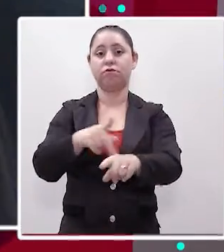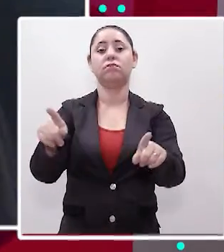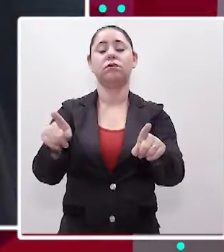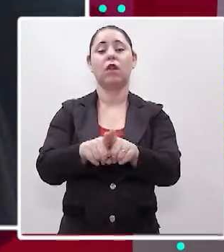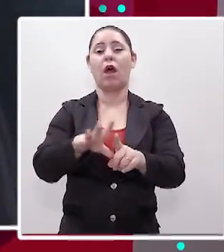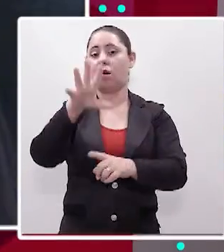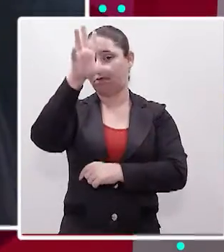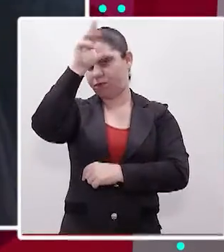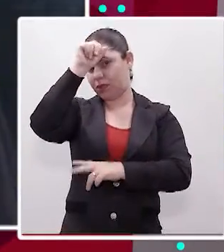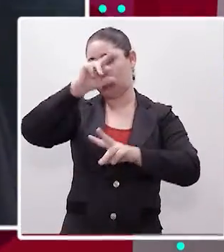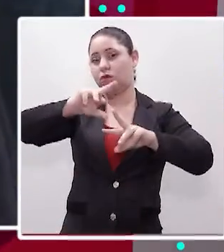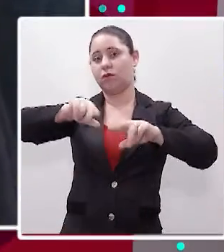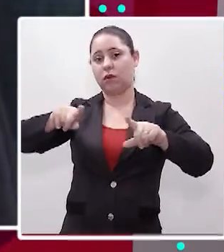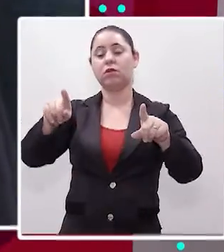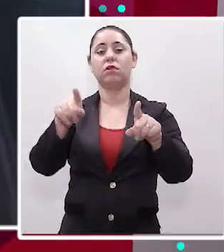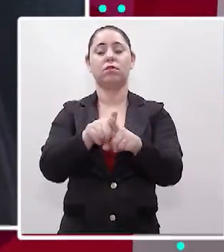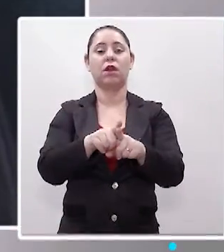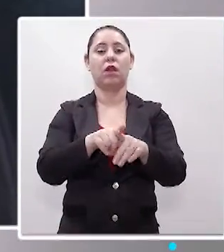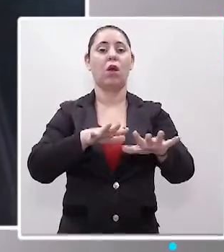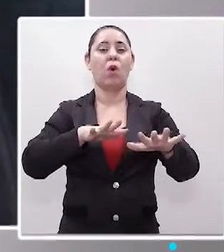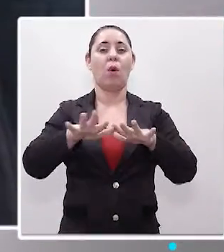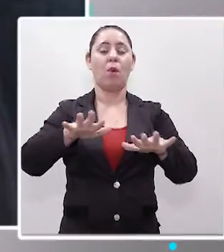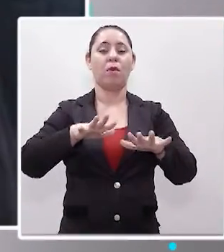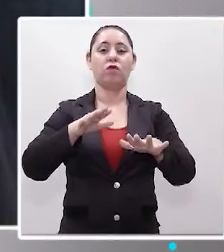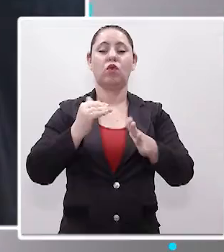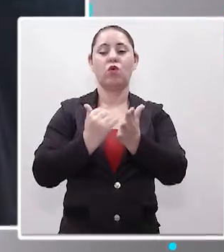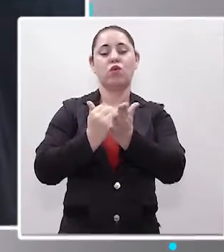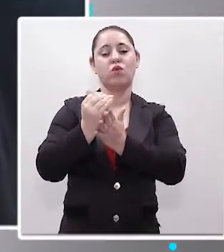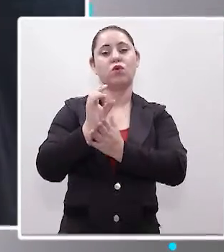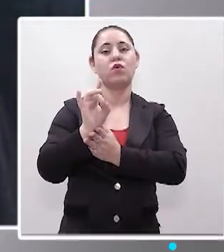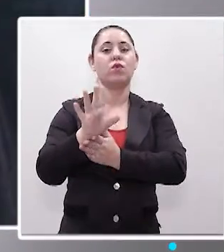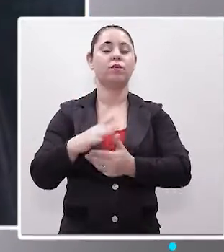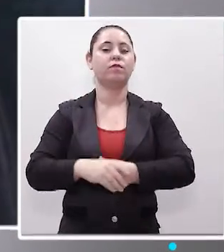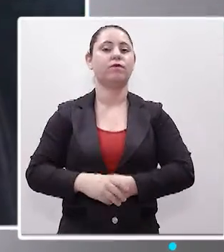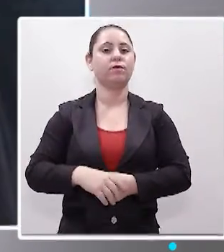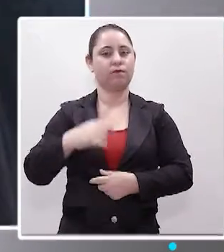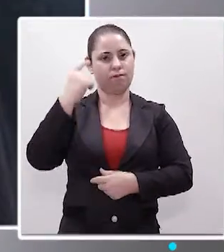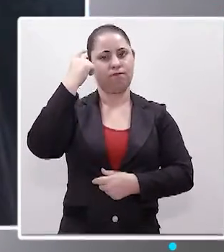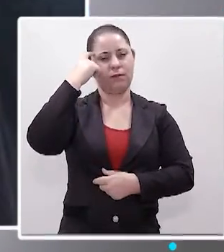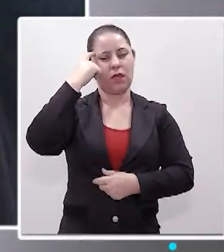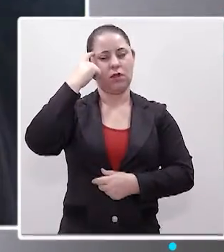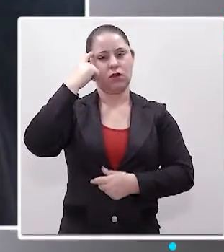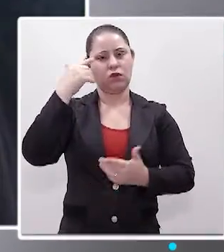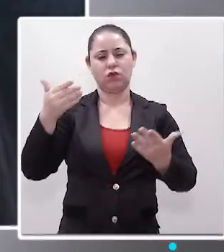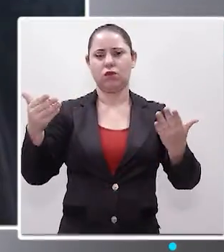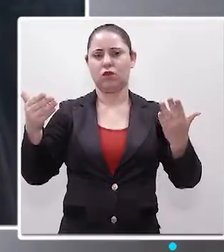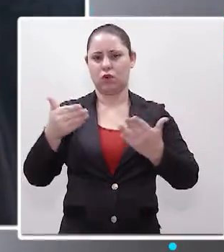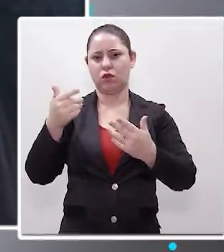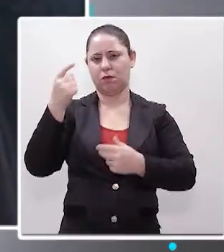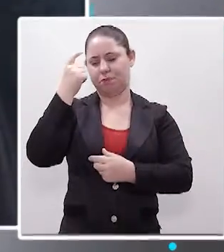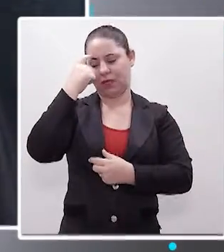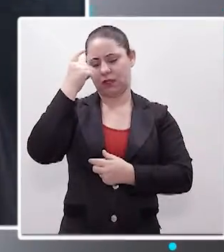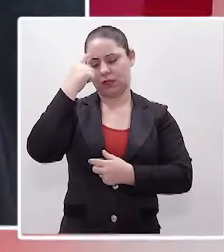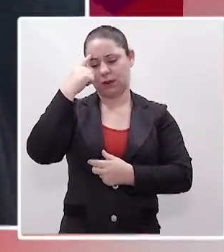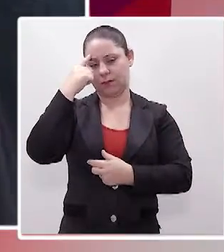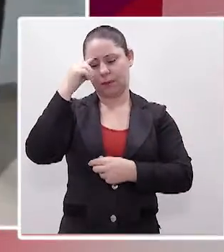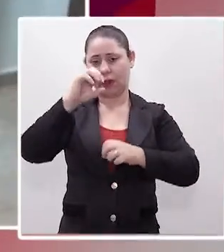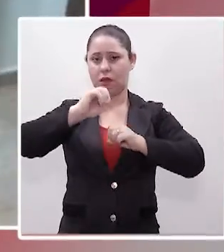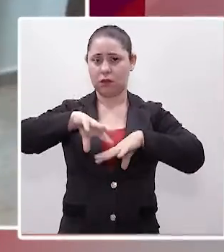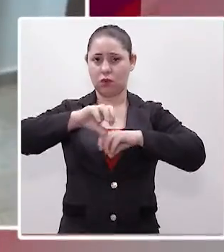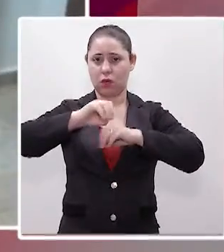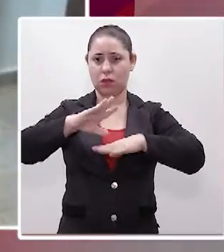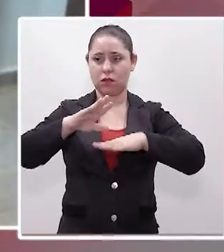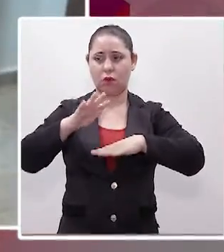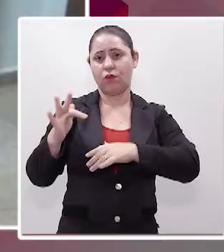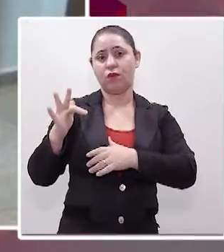trabalho pedagógico, né, do que é aprender, e esse é um movimento que está só começando. Então, acho que o nosso gargalo hoje,